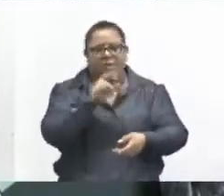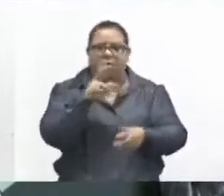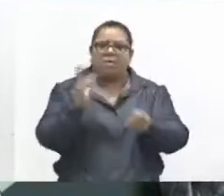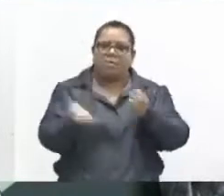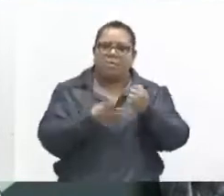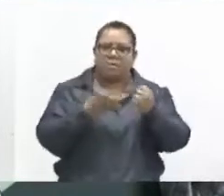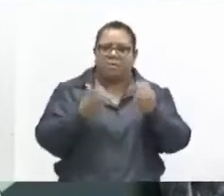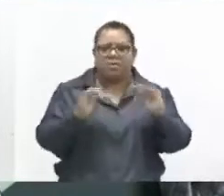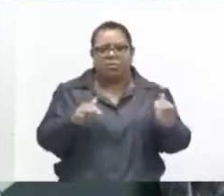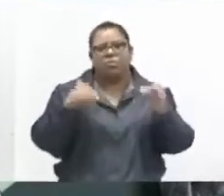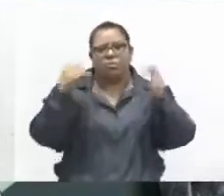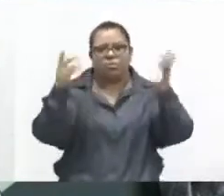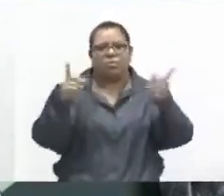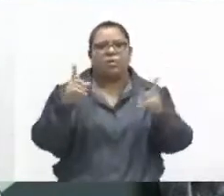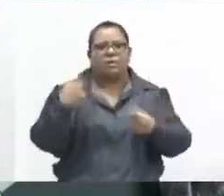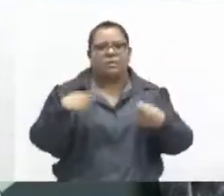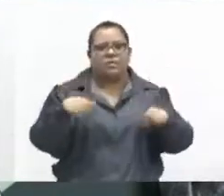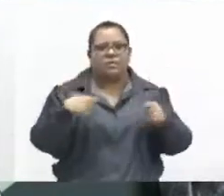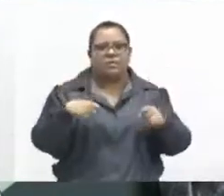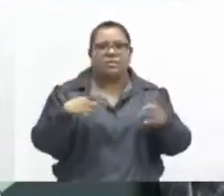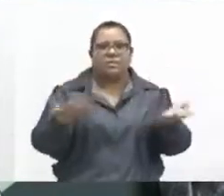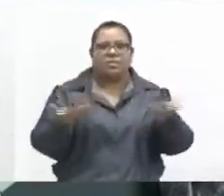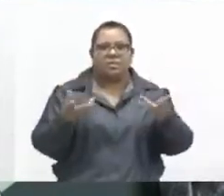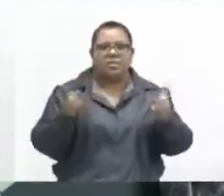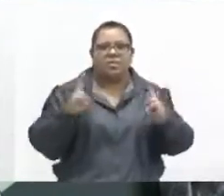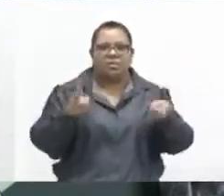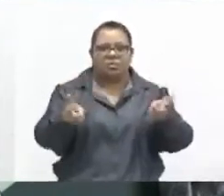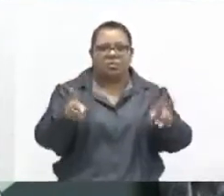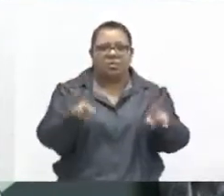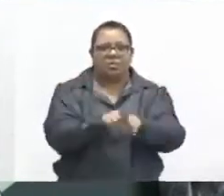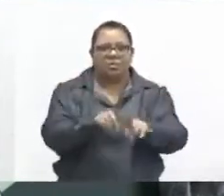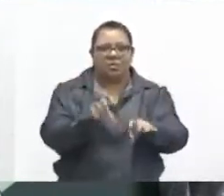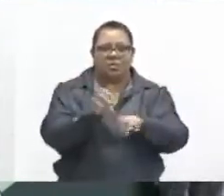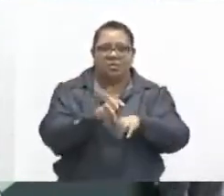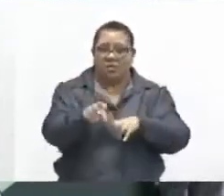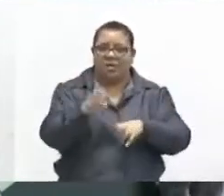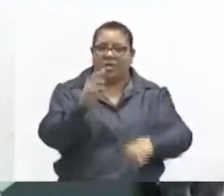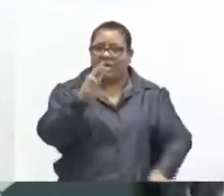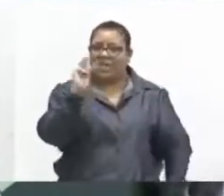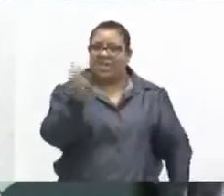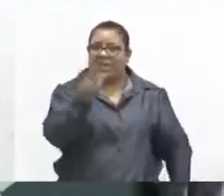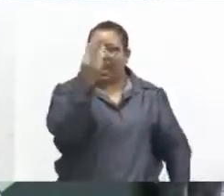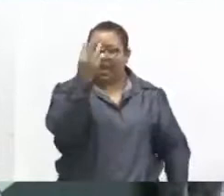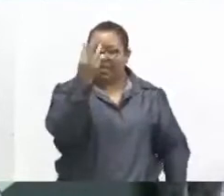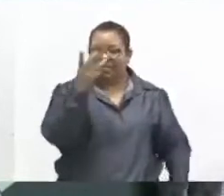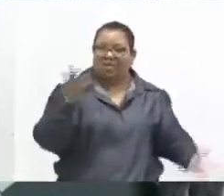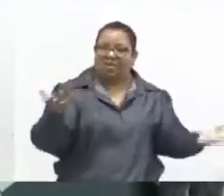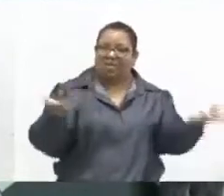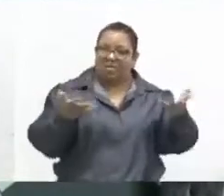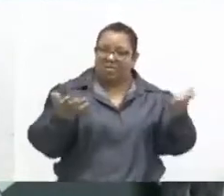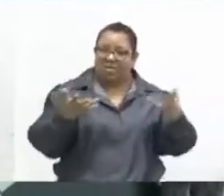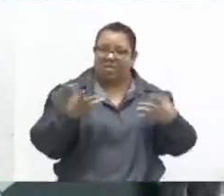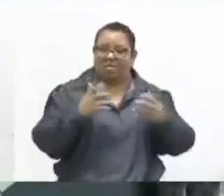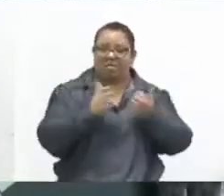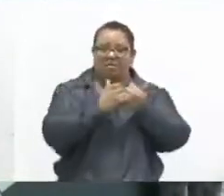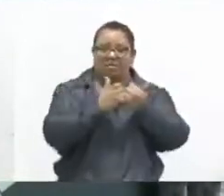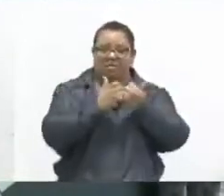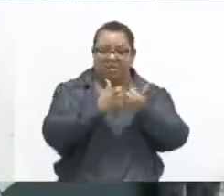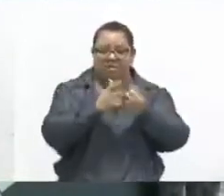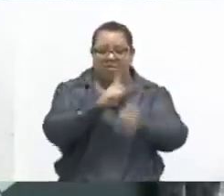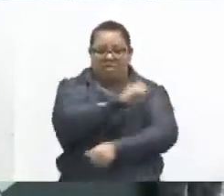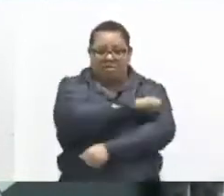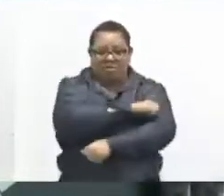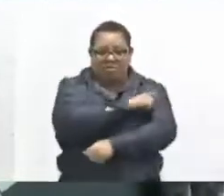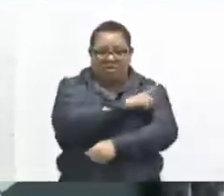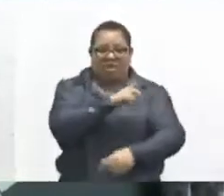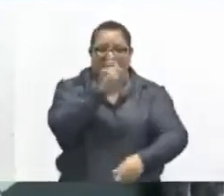rede superior. Ele precisa ingressar, permanecer e formar. São 3 pilares. E a assistência estudantil ela vem para garantir principalmente o